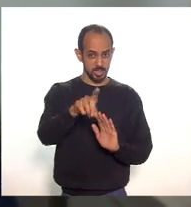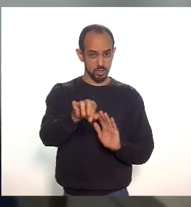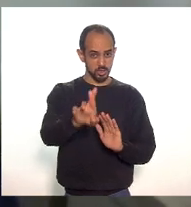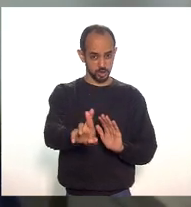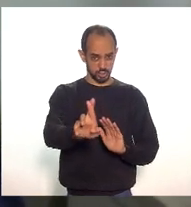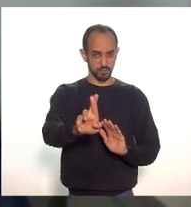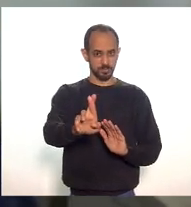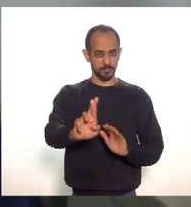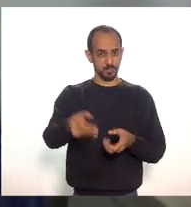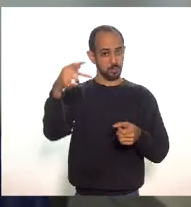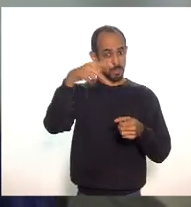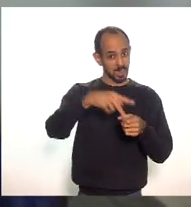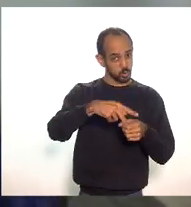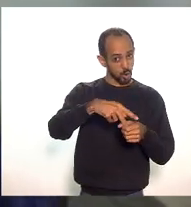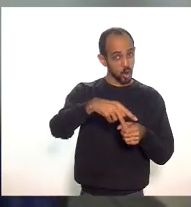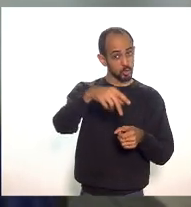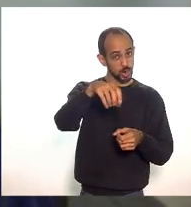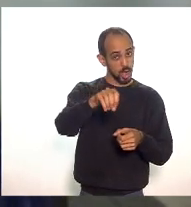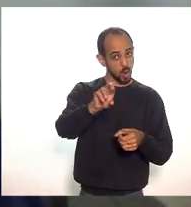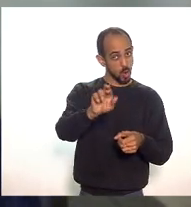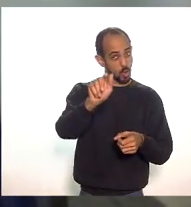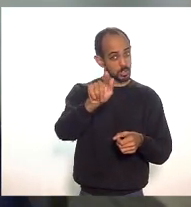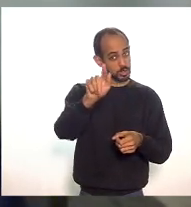petróleo na origem